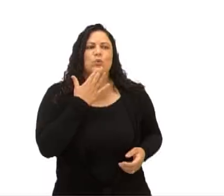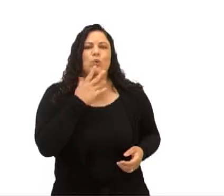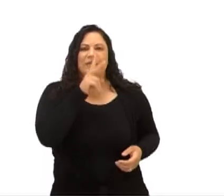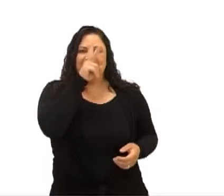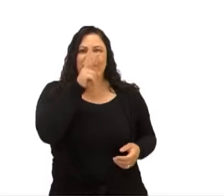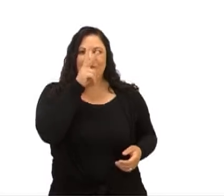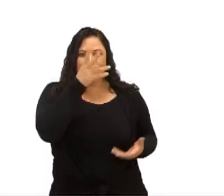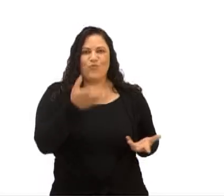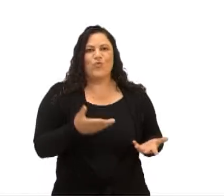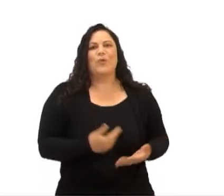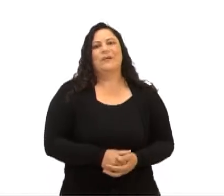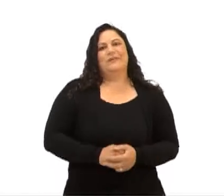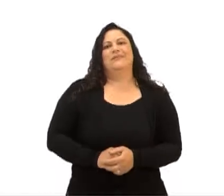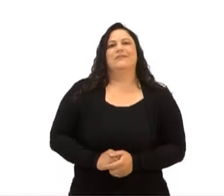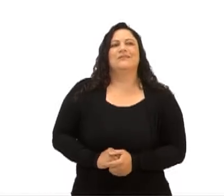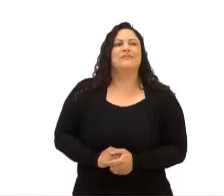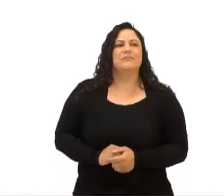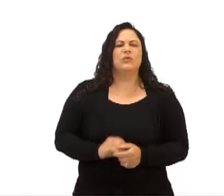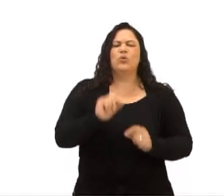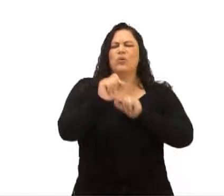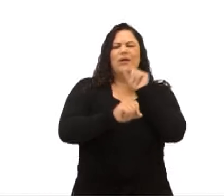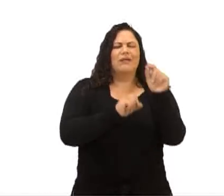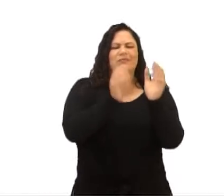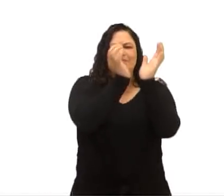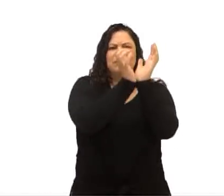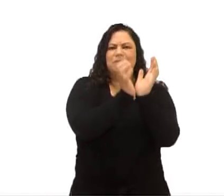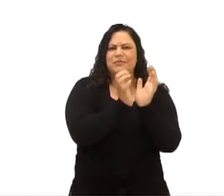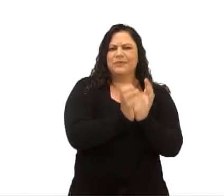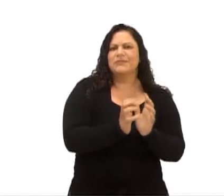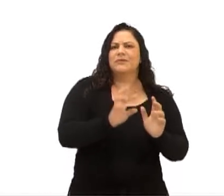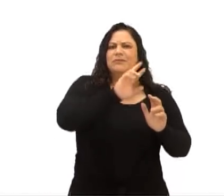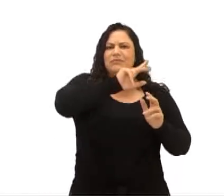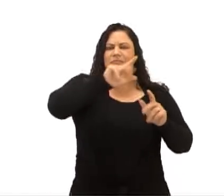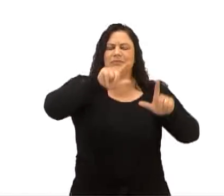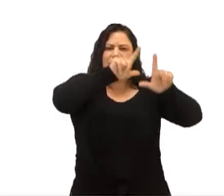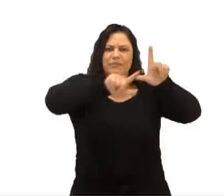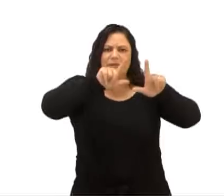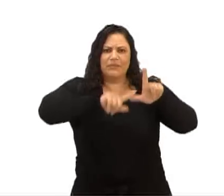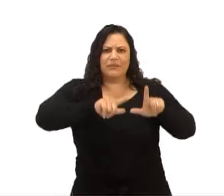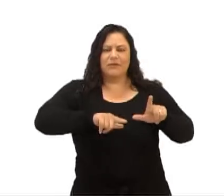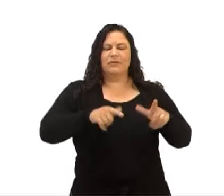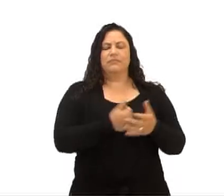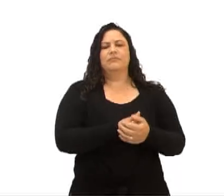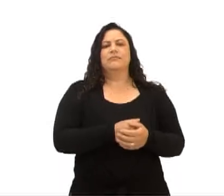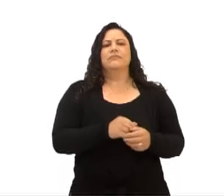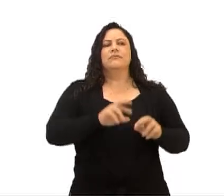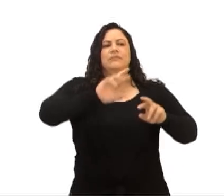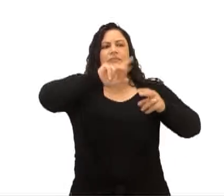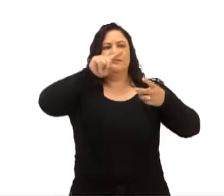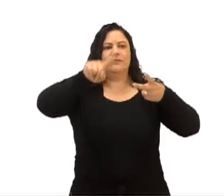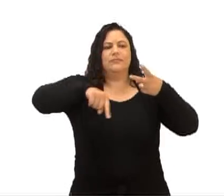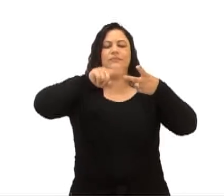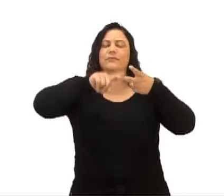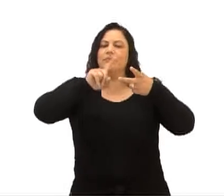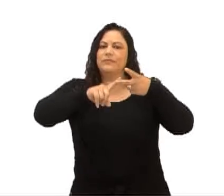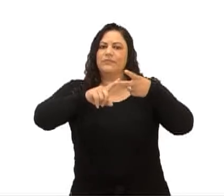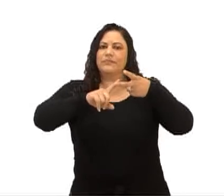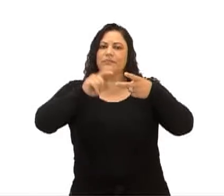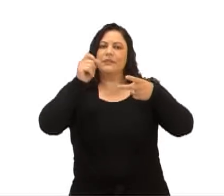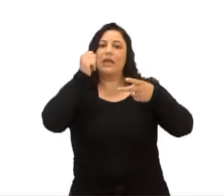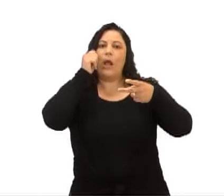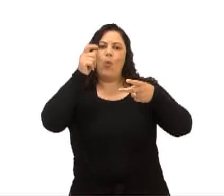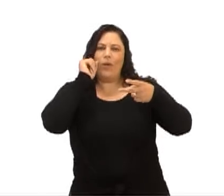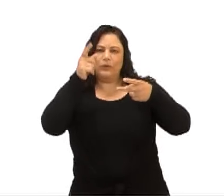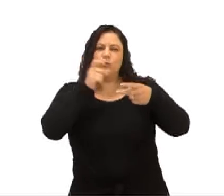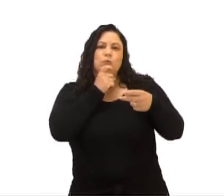Então, quais seriam os climas do grupo quentes? Equatorial, tropical úmido, tropical seco, desértico. Nós temos os climas frios,